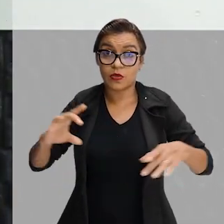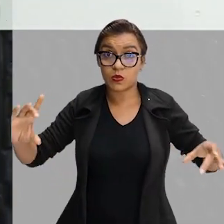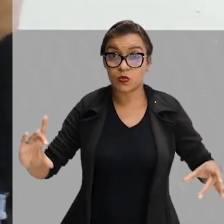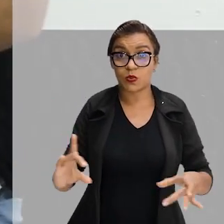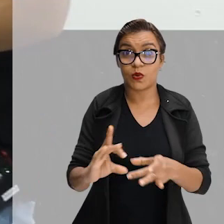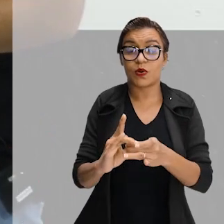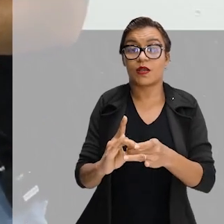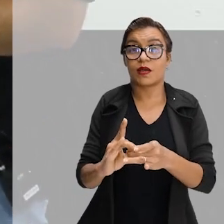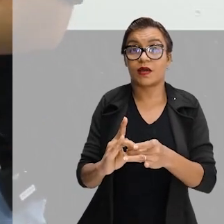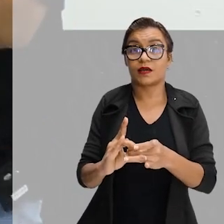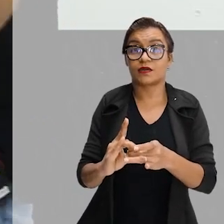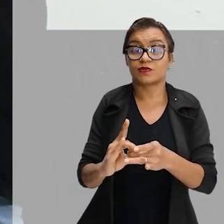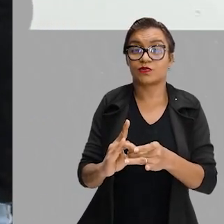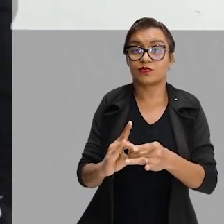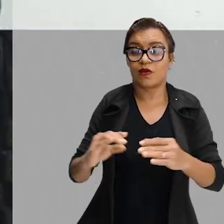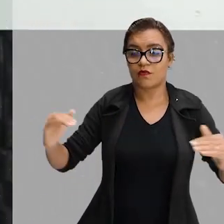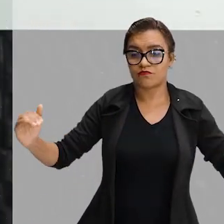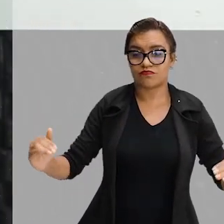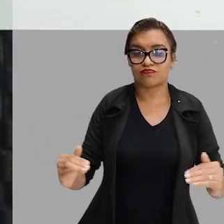desse fenômeno?